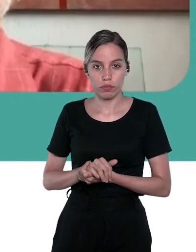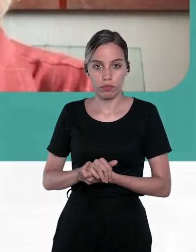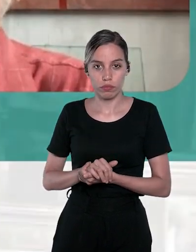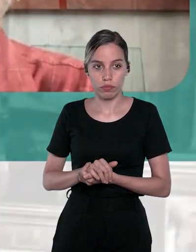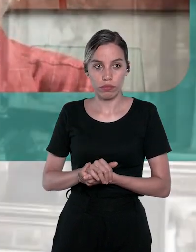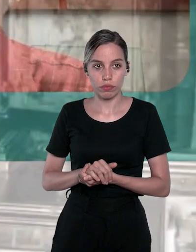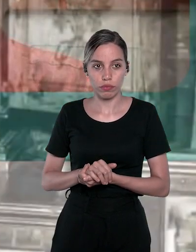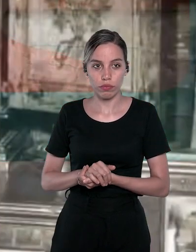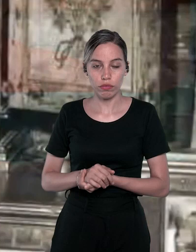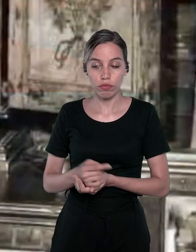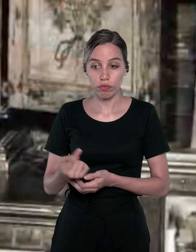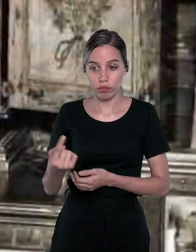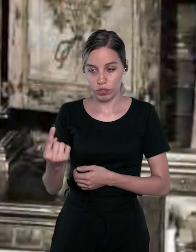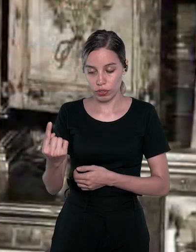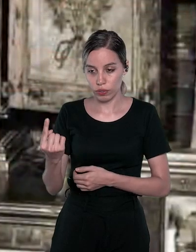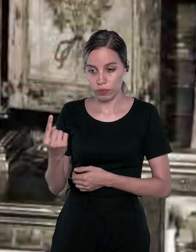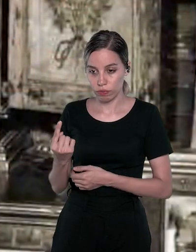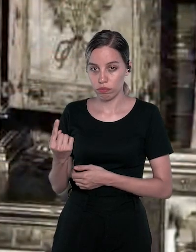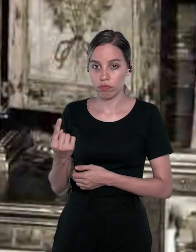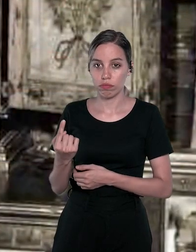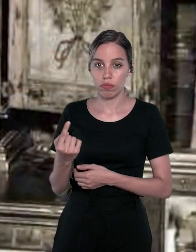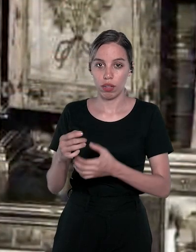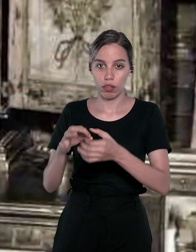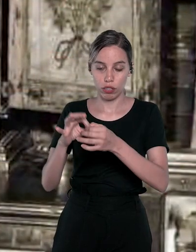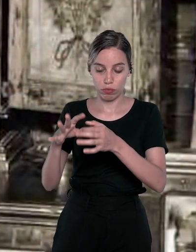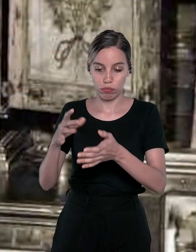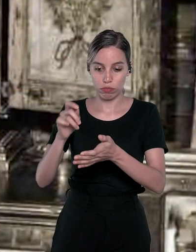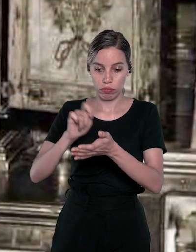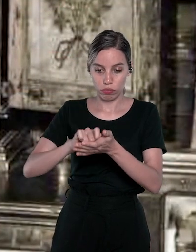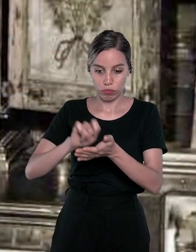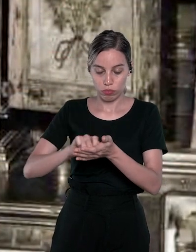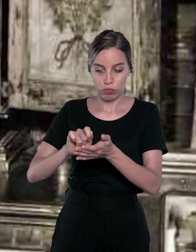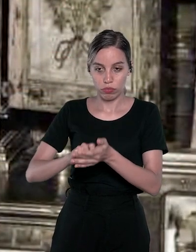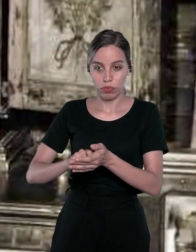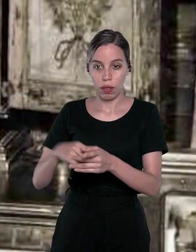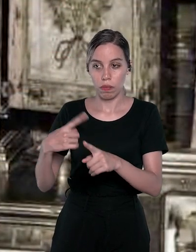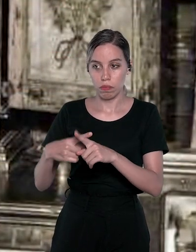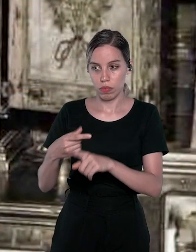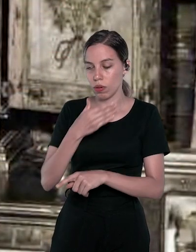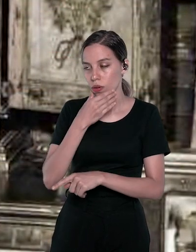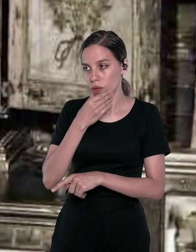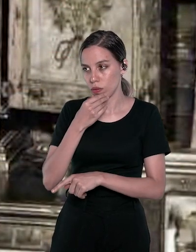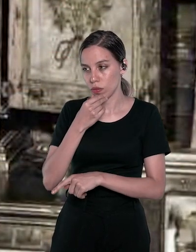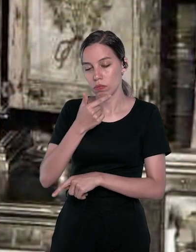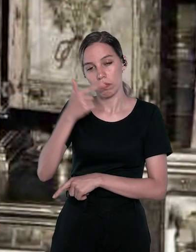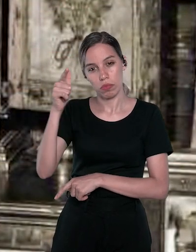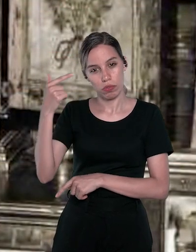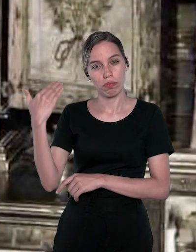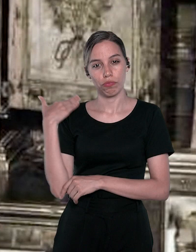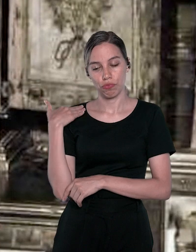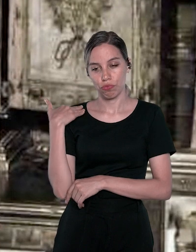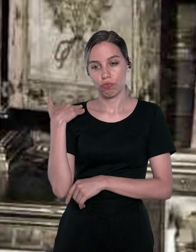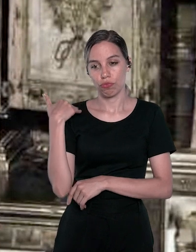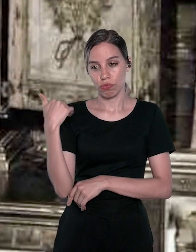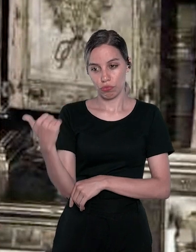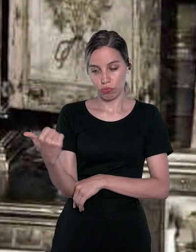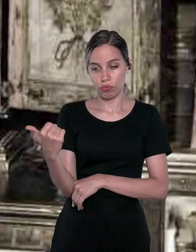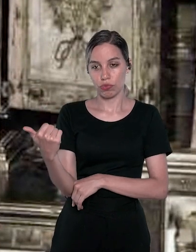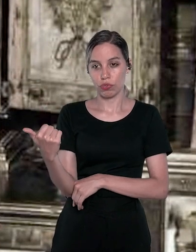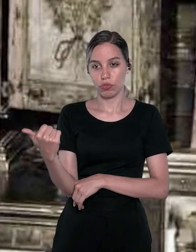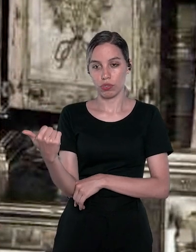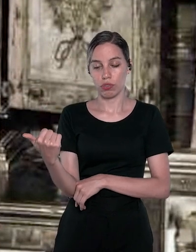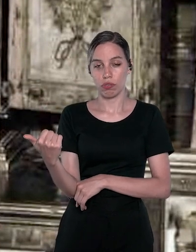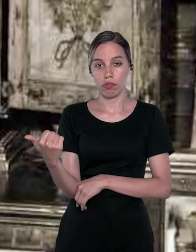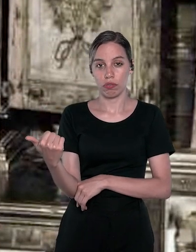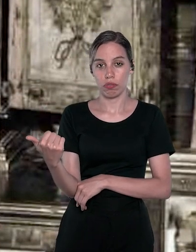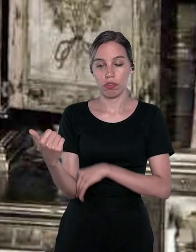convite que o editor José Eduardo Gonçalves me fez para escrever dentro de uma série que ele tem na